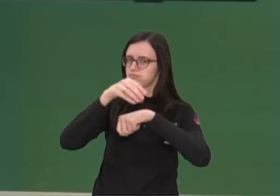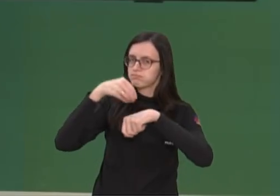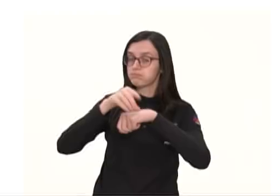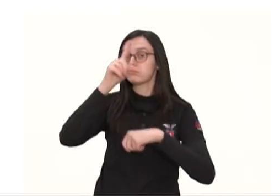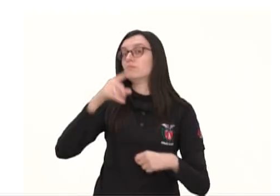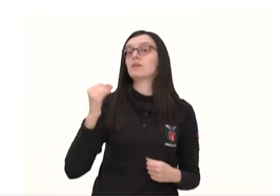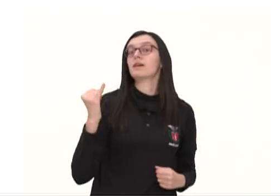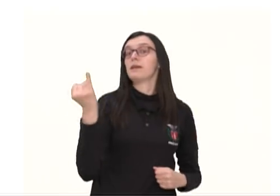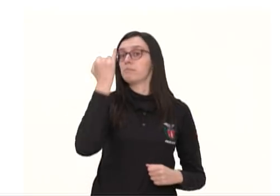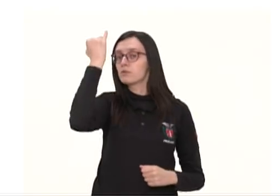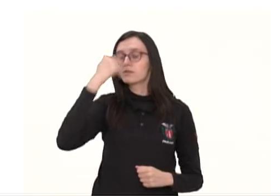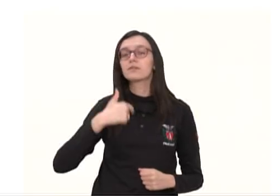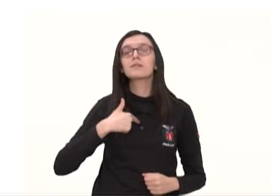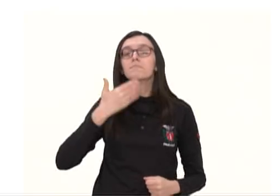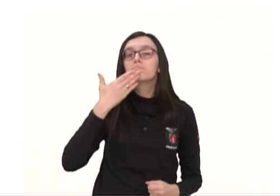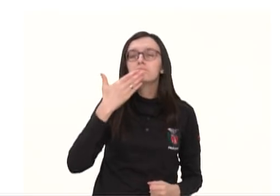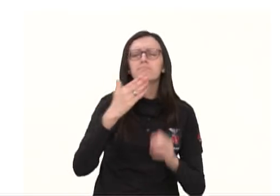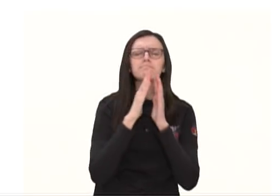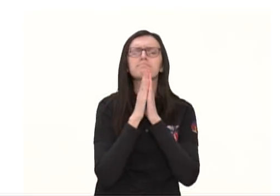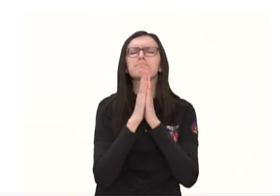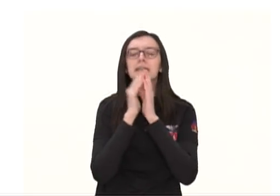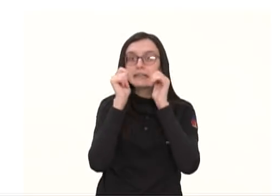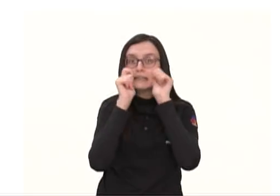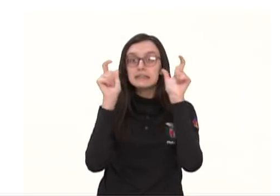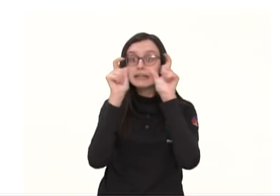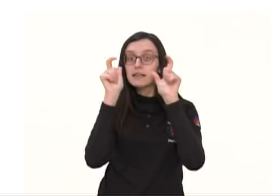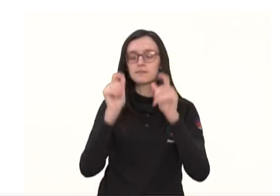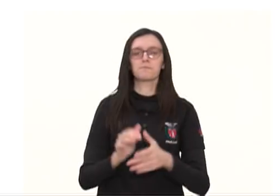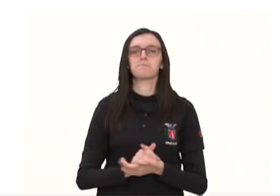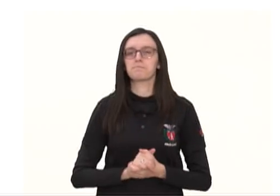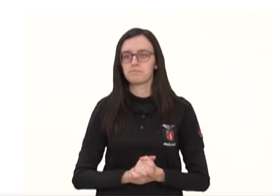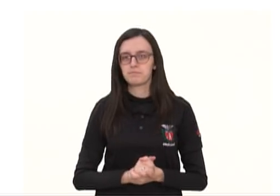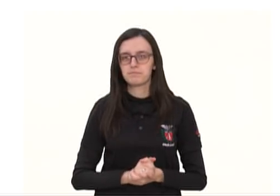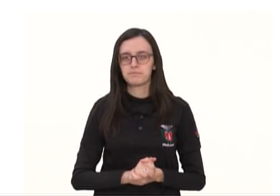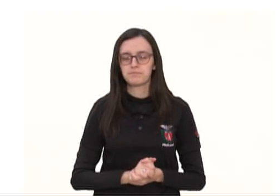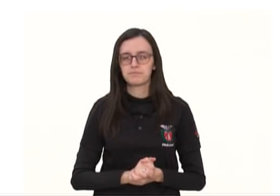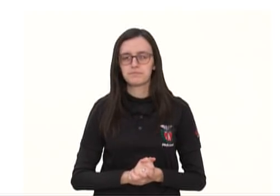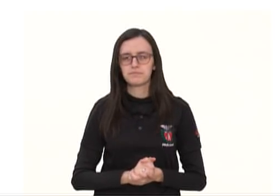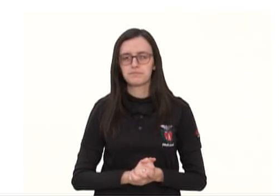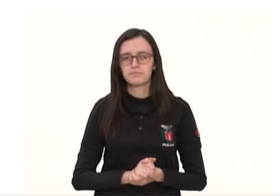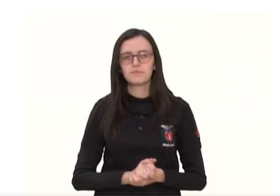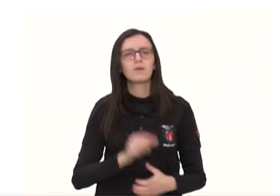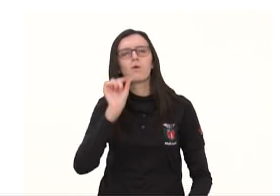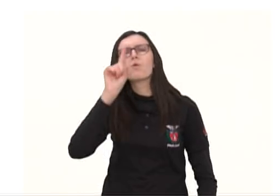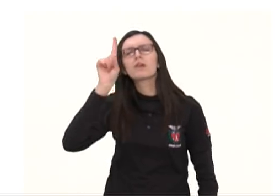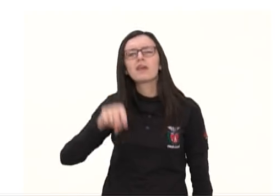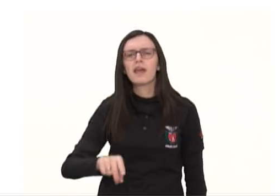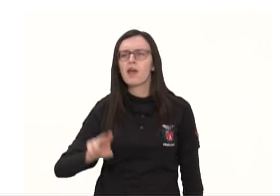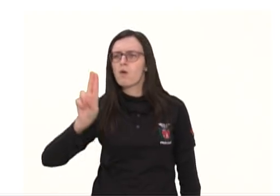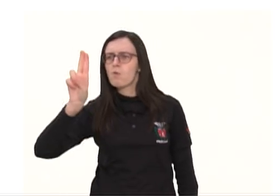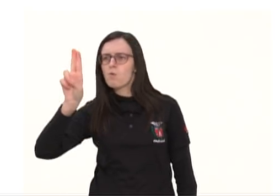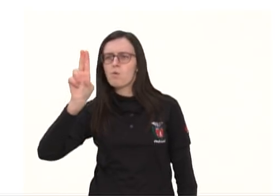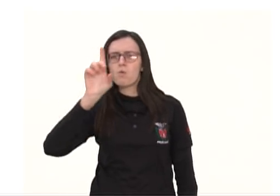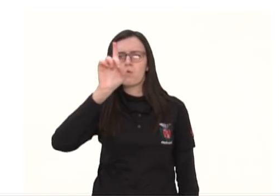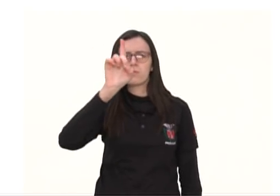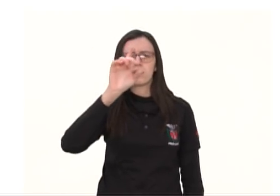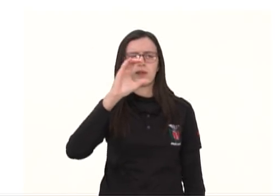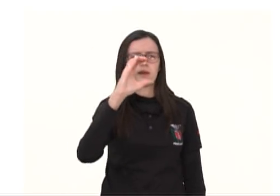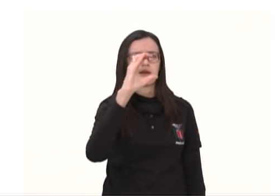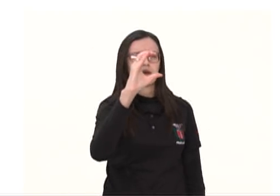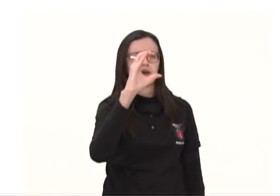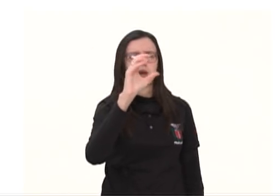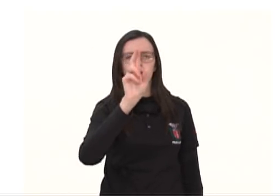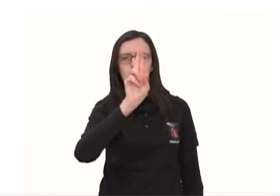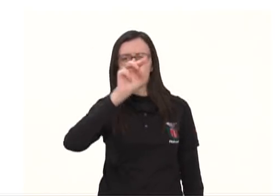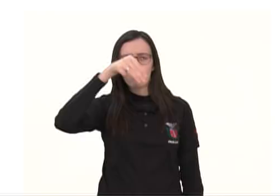são importantes e eu vou pedir para vocês prestarem bastante atenção. O que é isso aqui, ó? U, D, C, U, M,